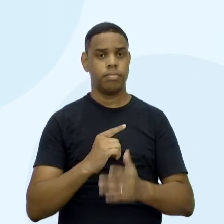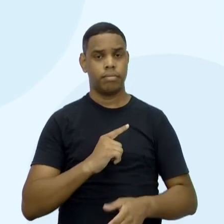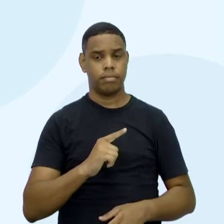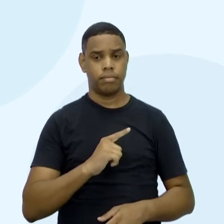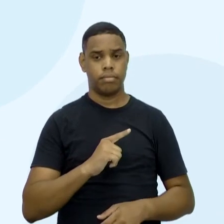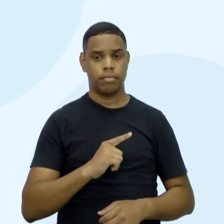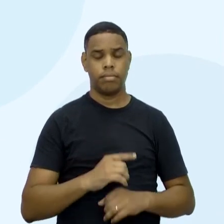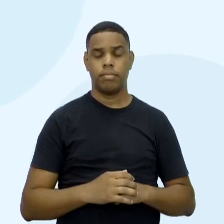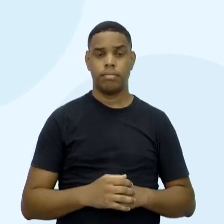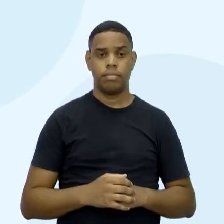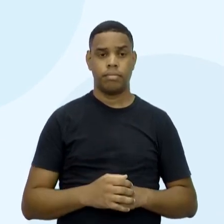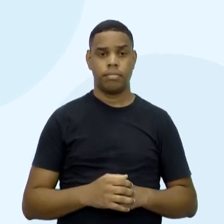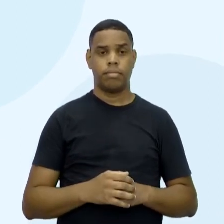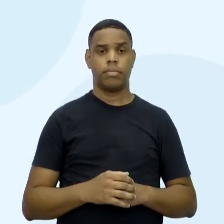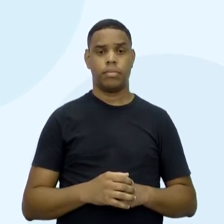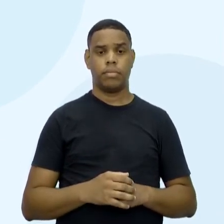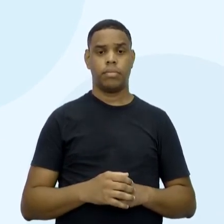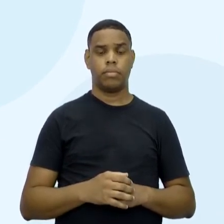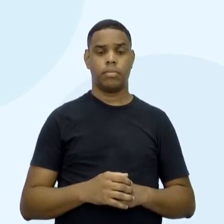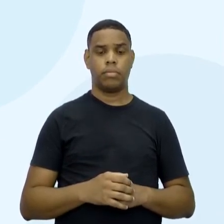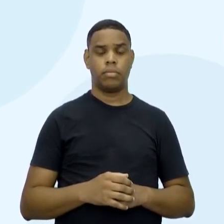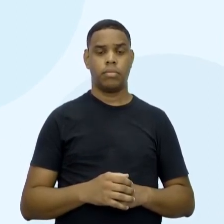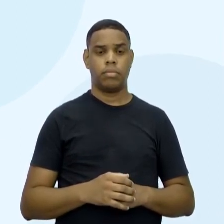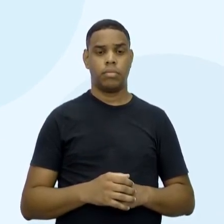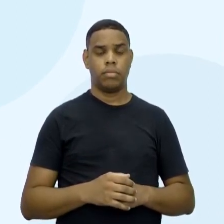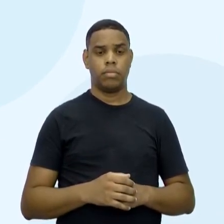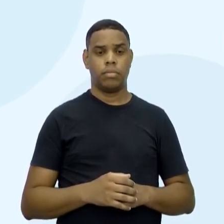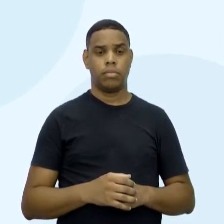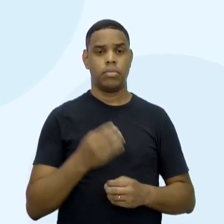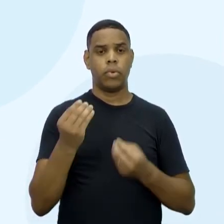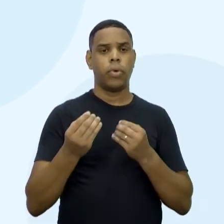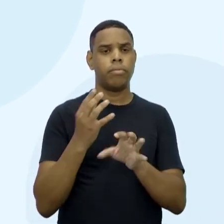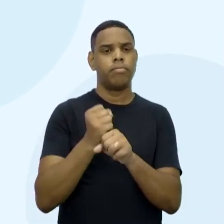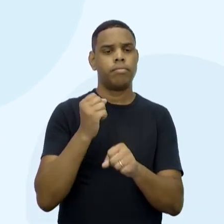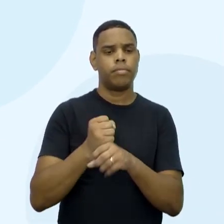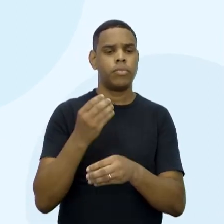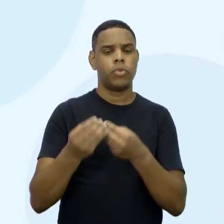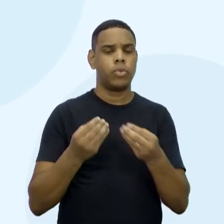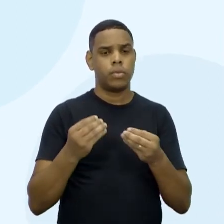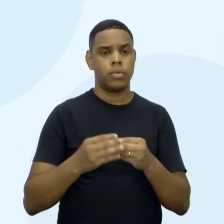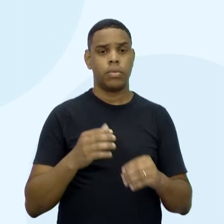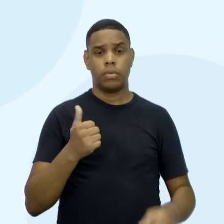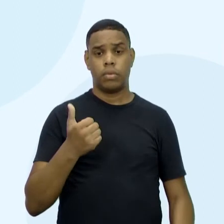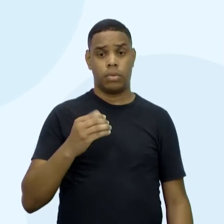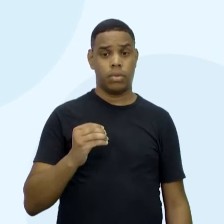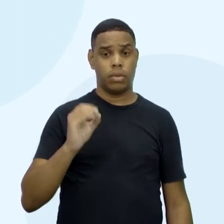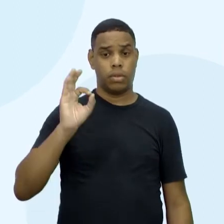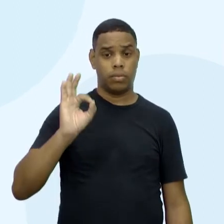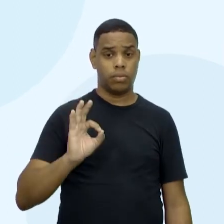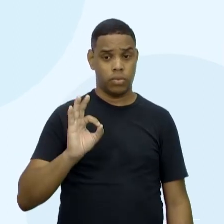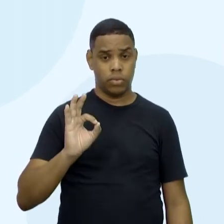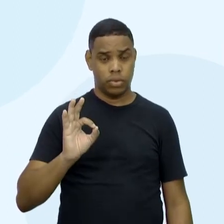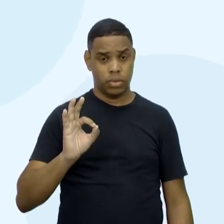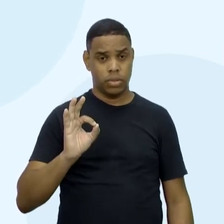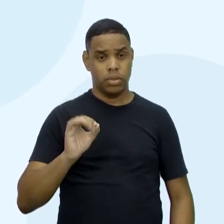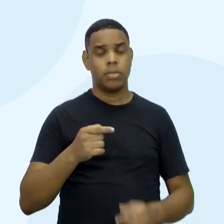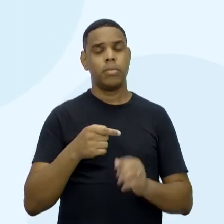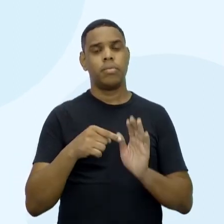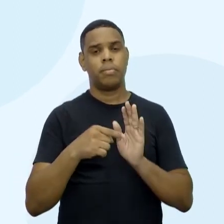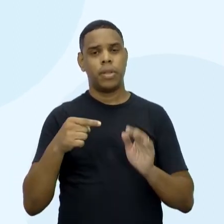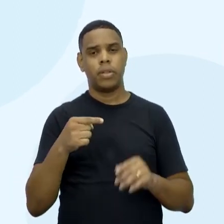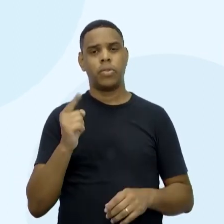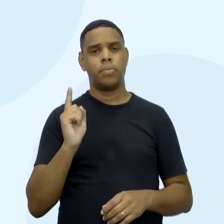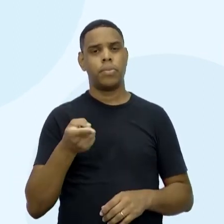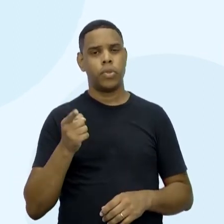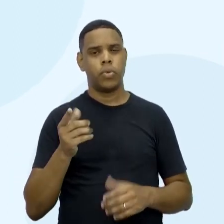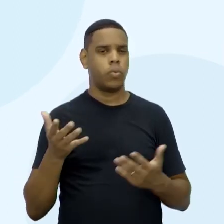um desconto de 10%. Como a gente faz essa conta? 10% de 1.000. Então, a